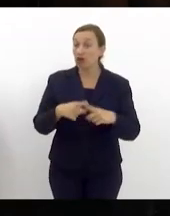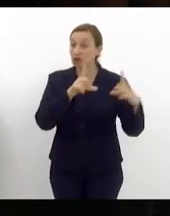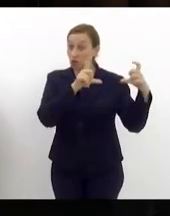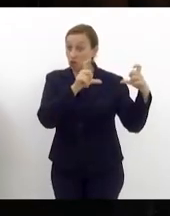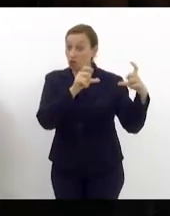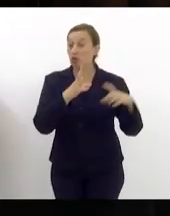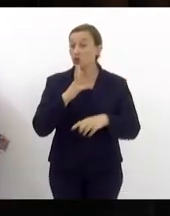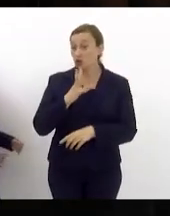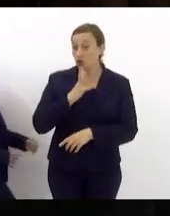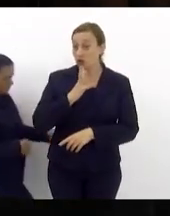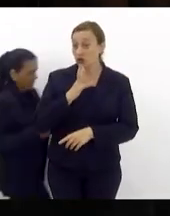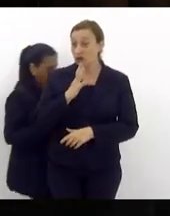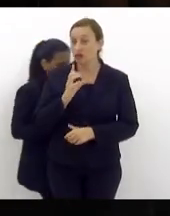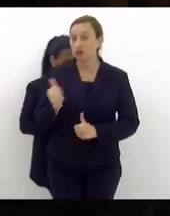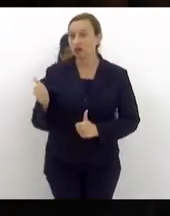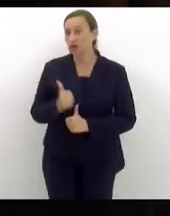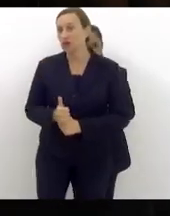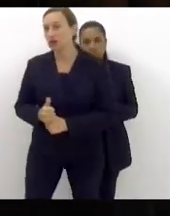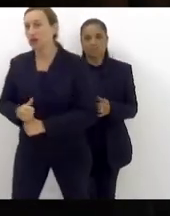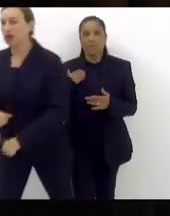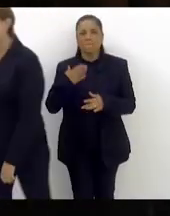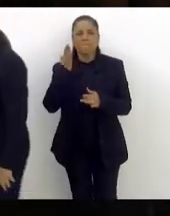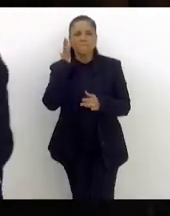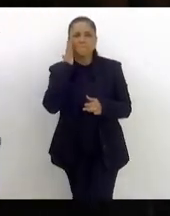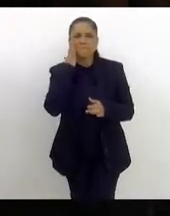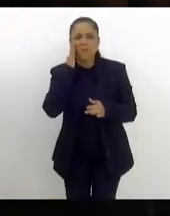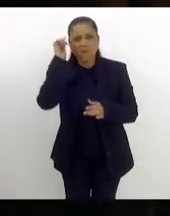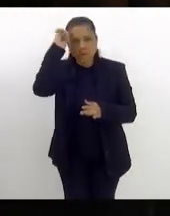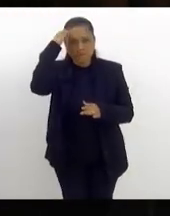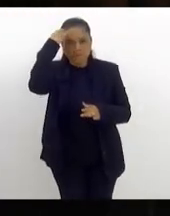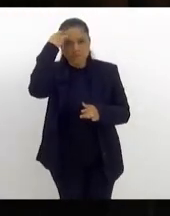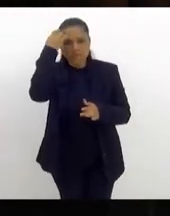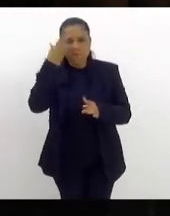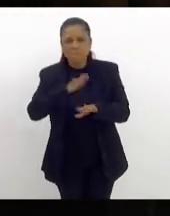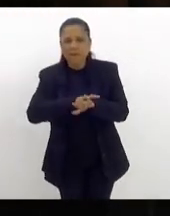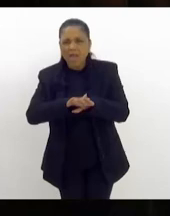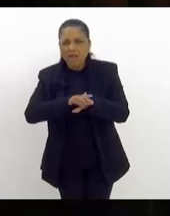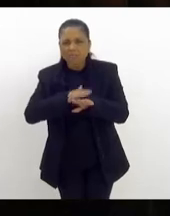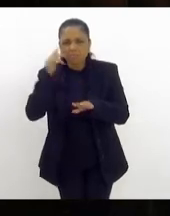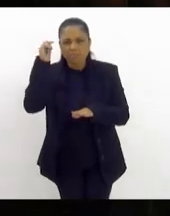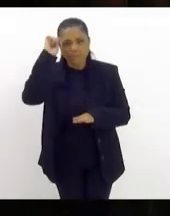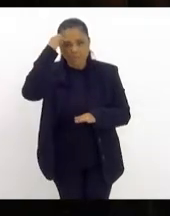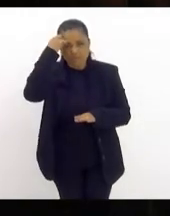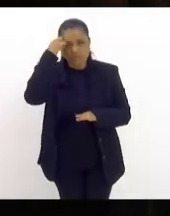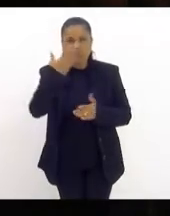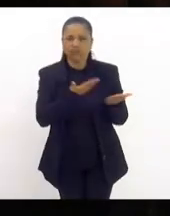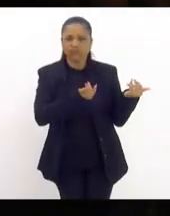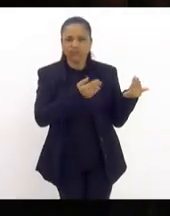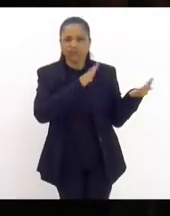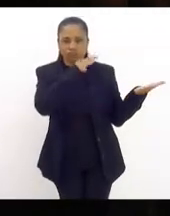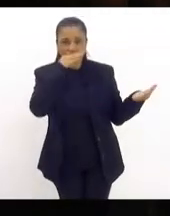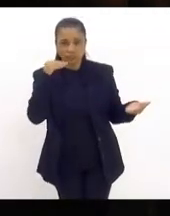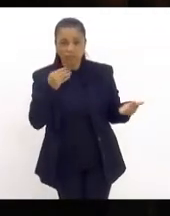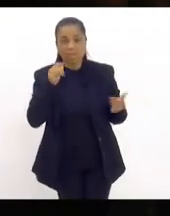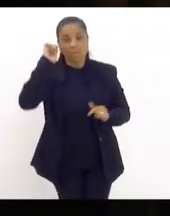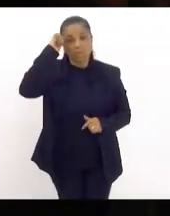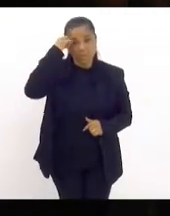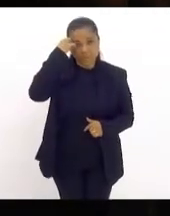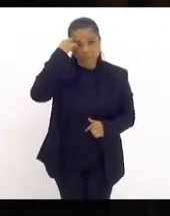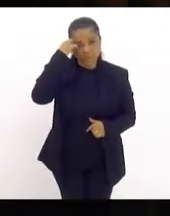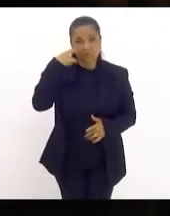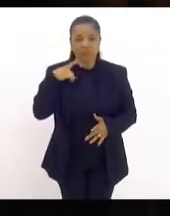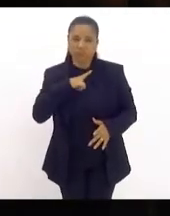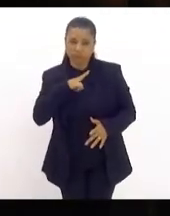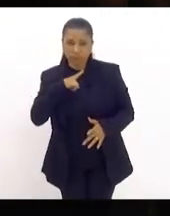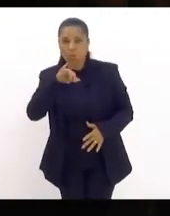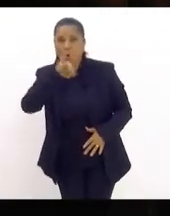reconhecimento fotográfico só reconhece a pele preta de jovens pobres que deveriam estar aí tendo oportunidade de emprego,